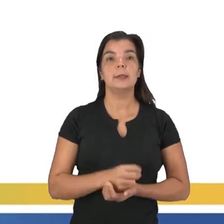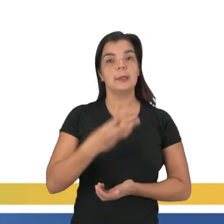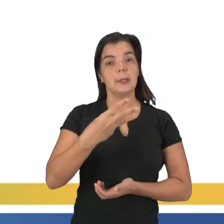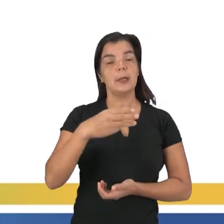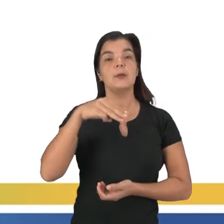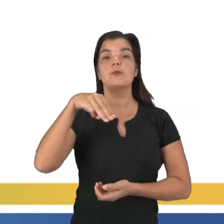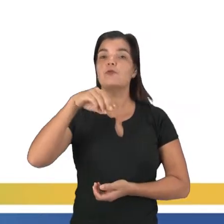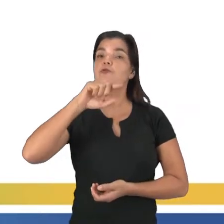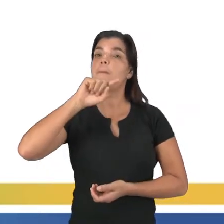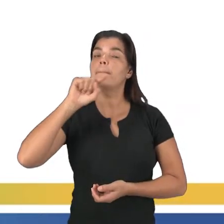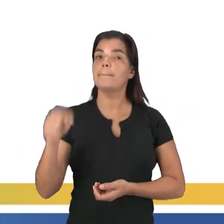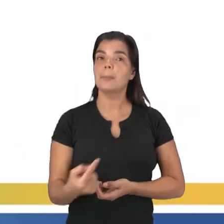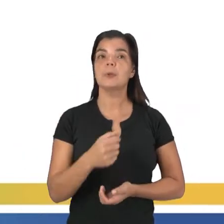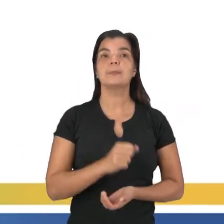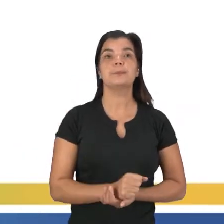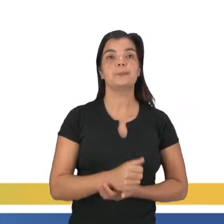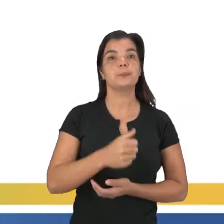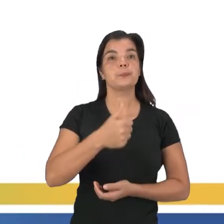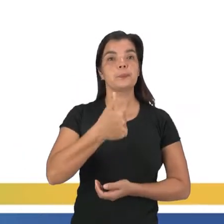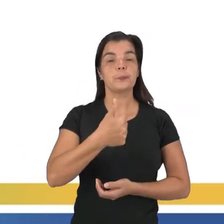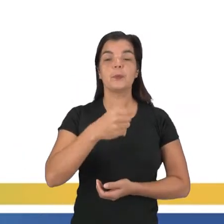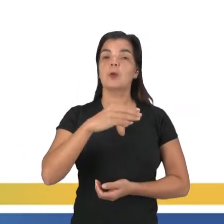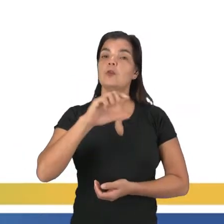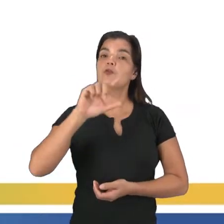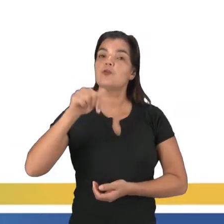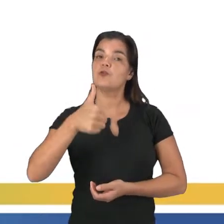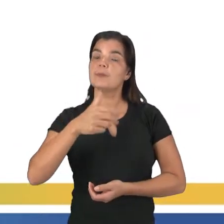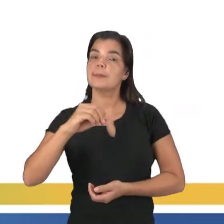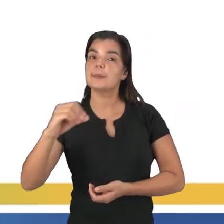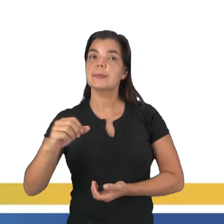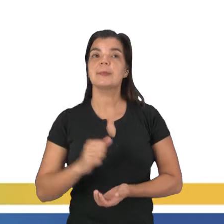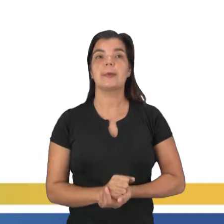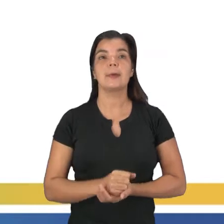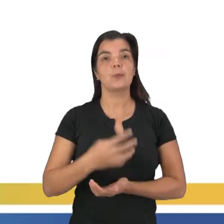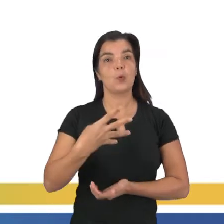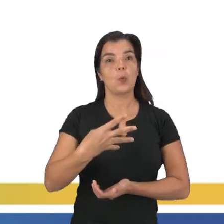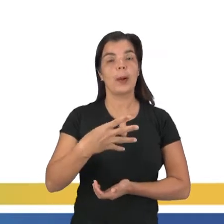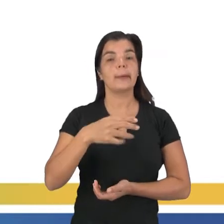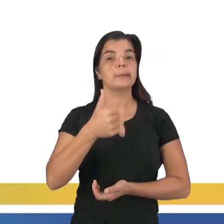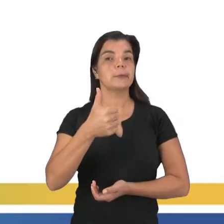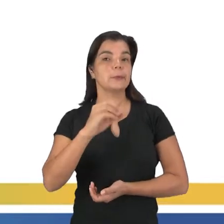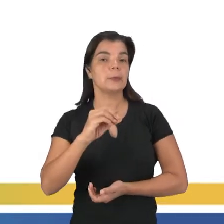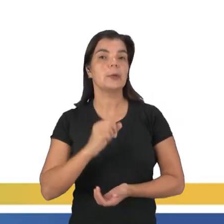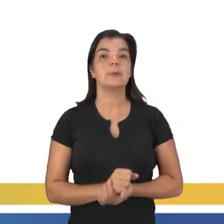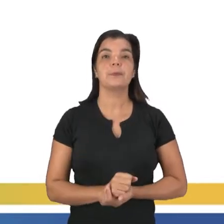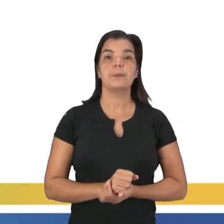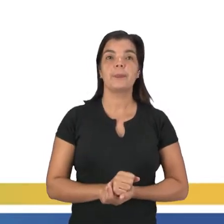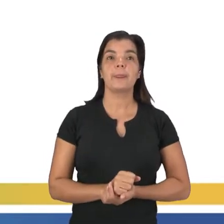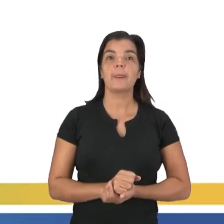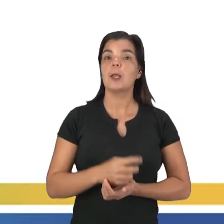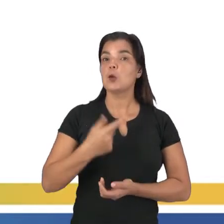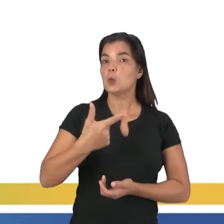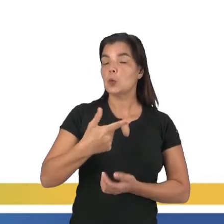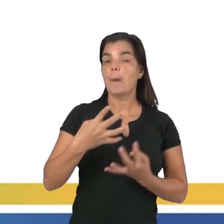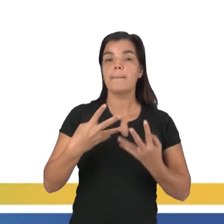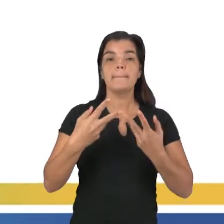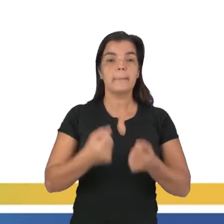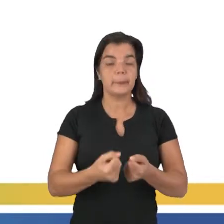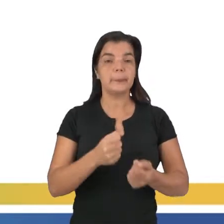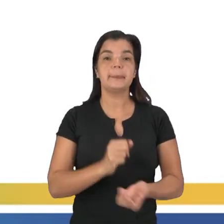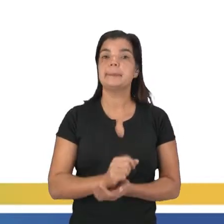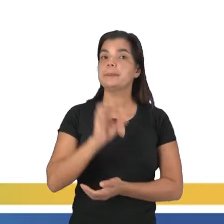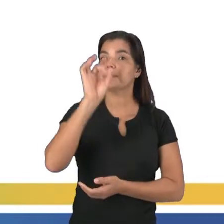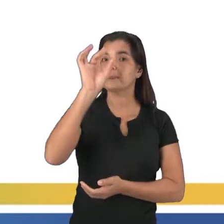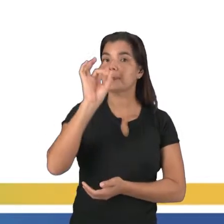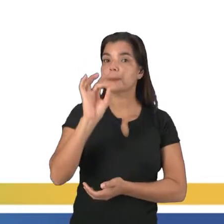dos centésimos, o número 4, dos décimos, e o número que vem antes da vírgula, nós chamamos de parte inteira. Então,